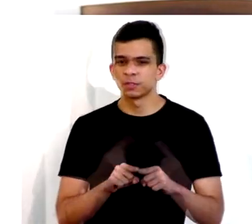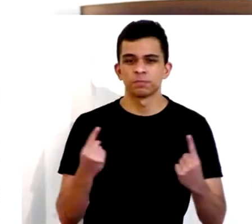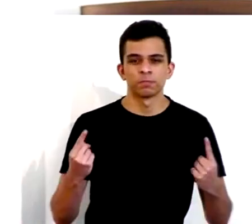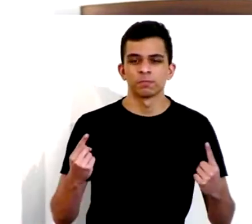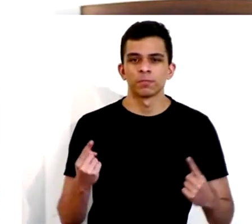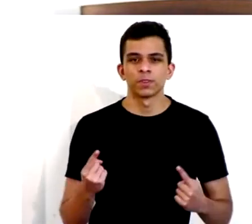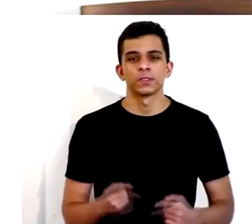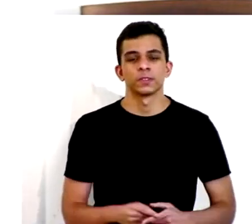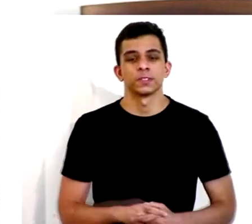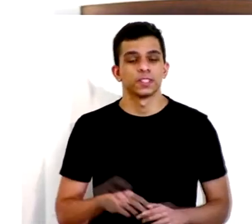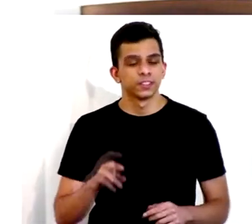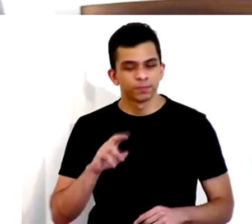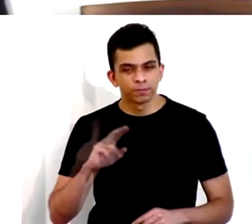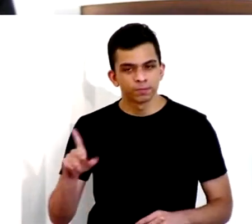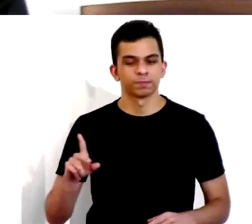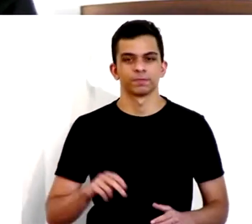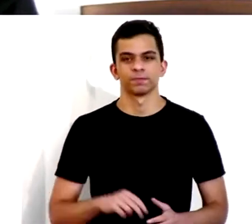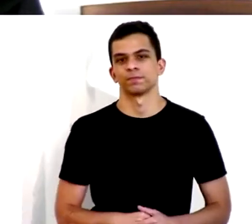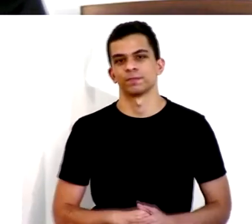fazer bem a você.